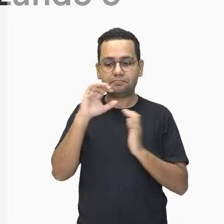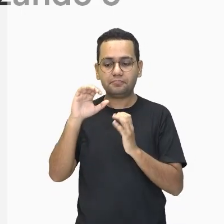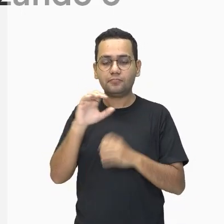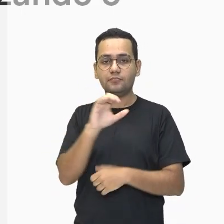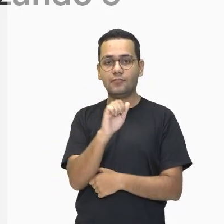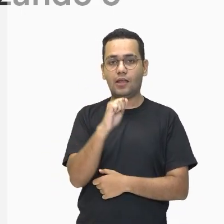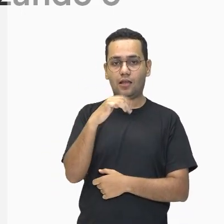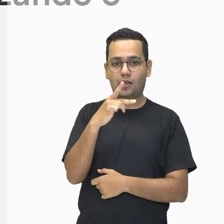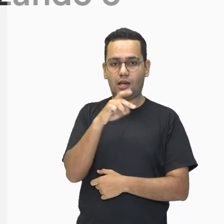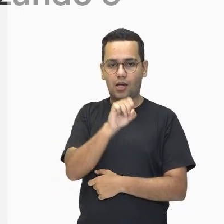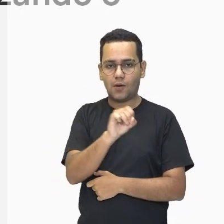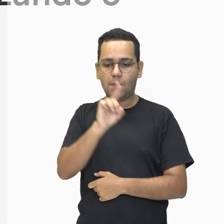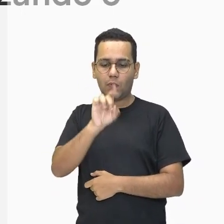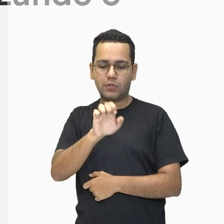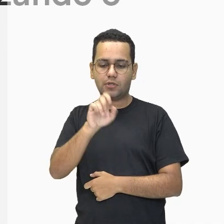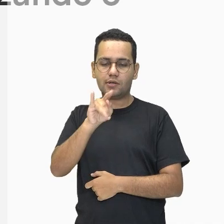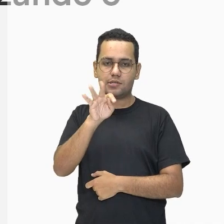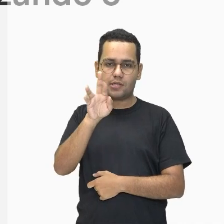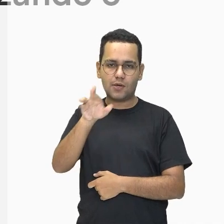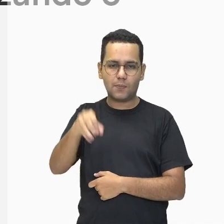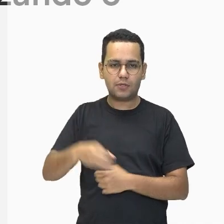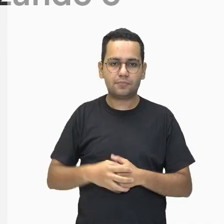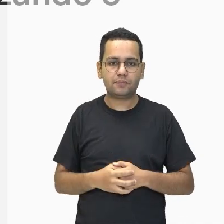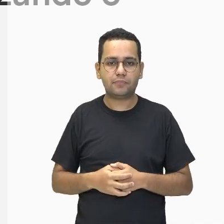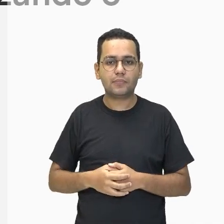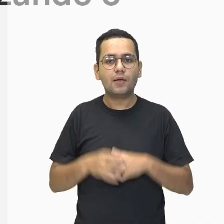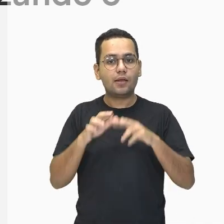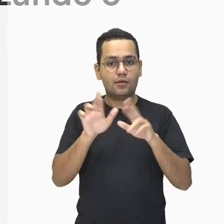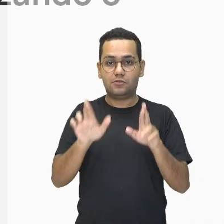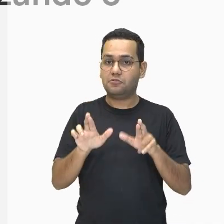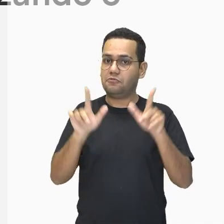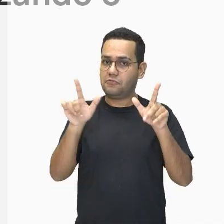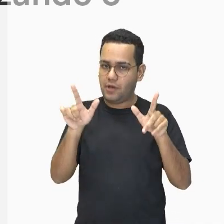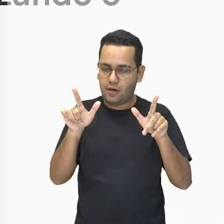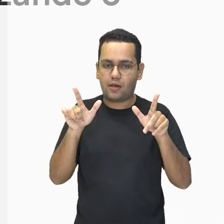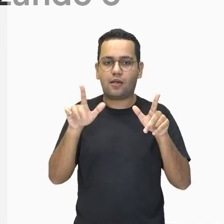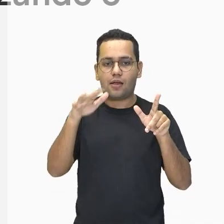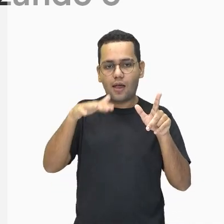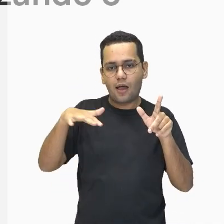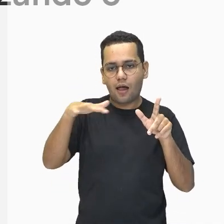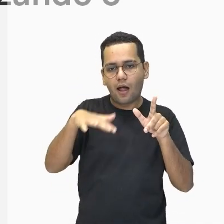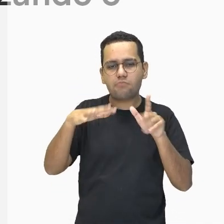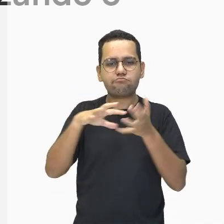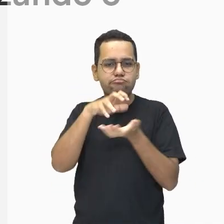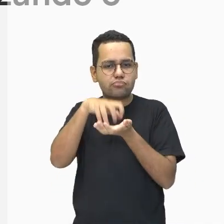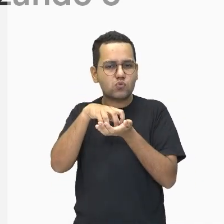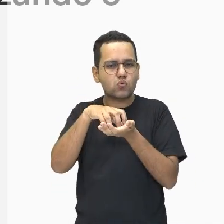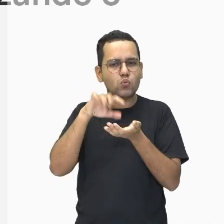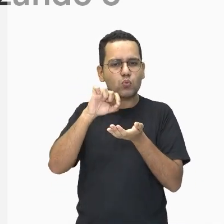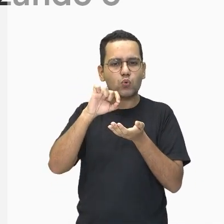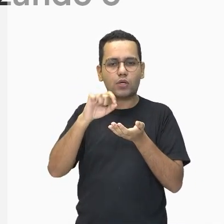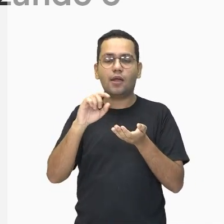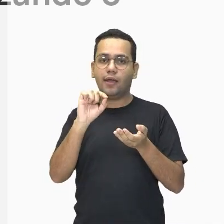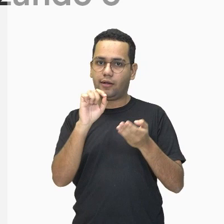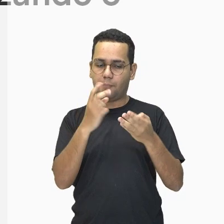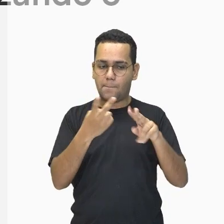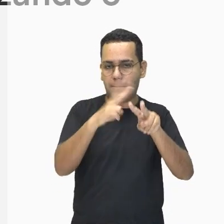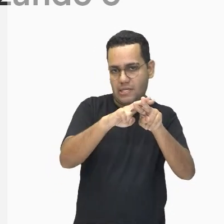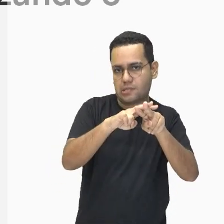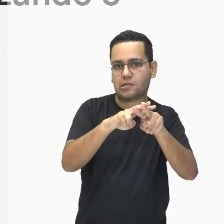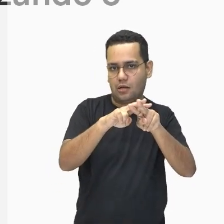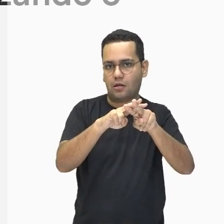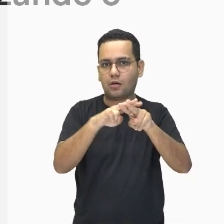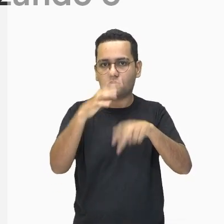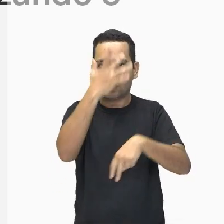de extermínio. Diferentemente dos campos de concentração, que serviam principalmente para centros de detenção e trabalhos